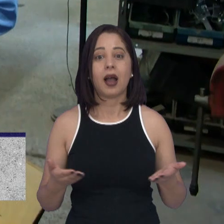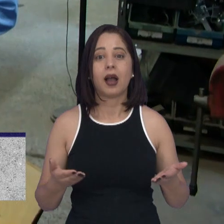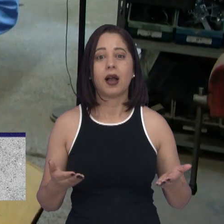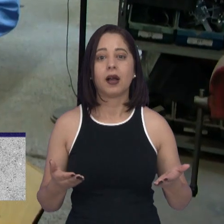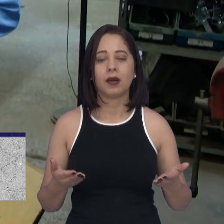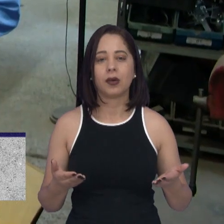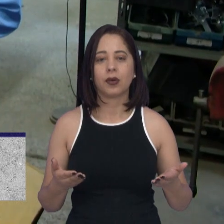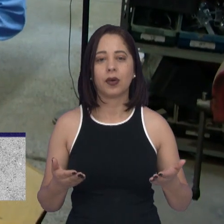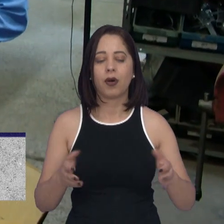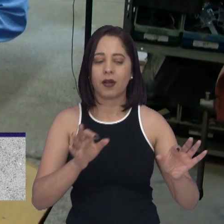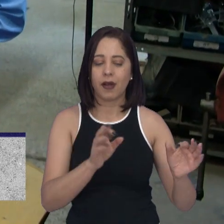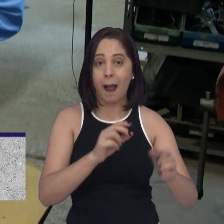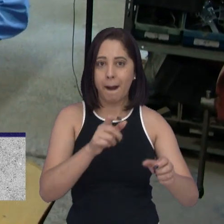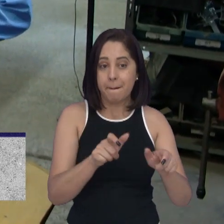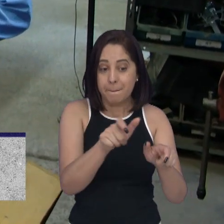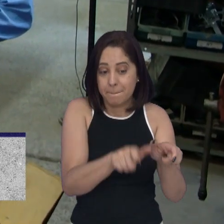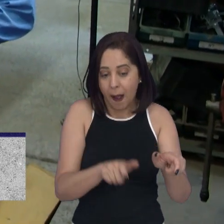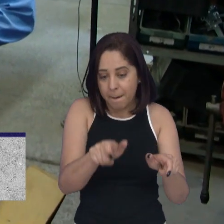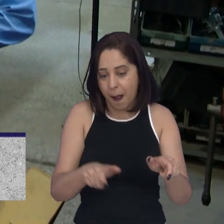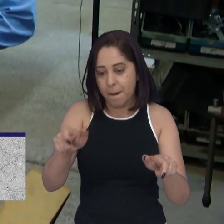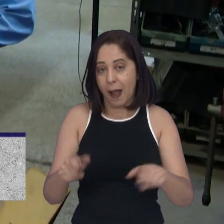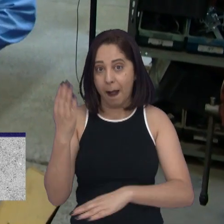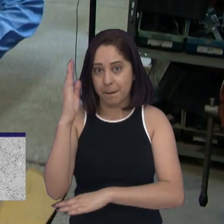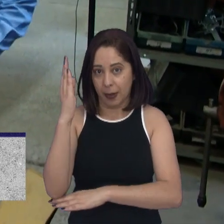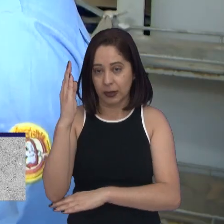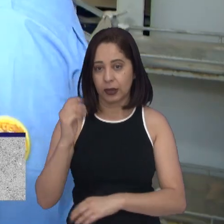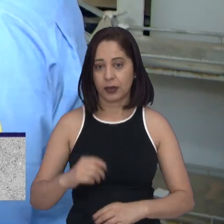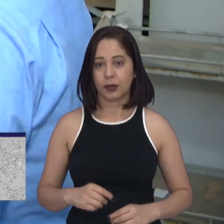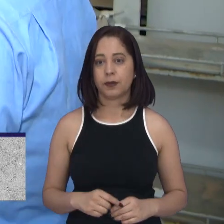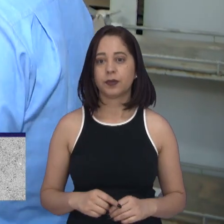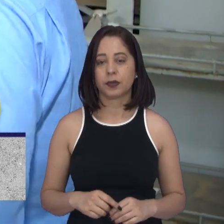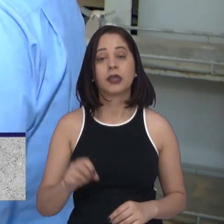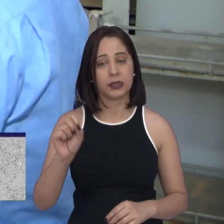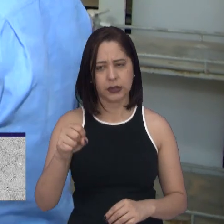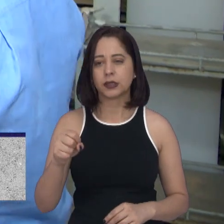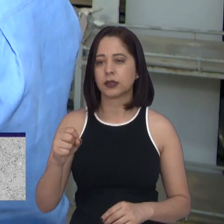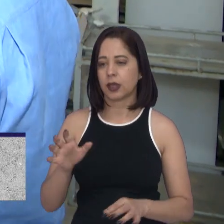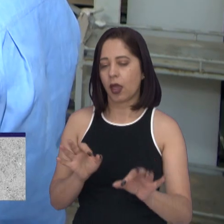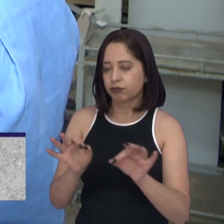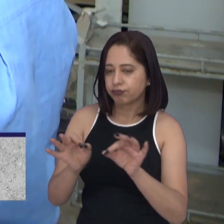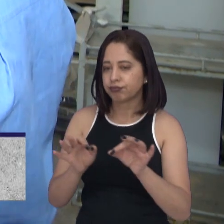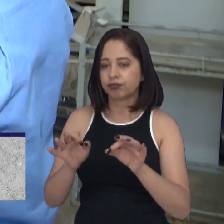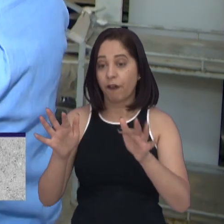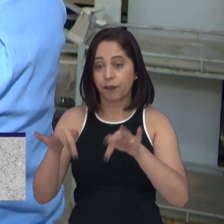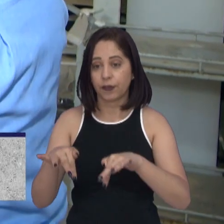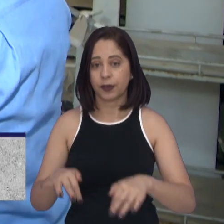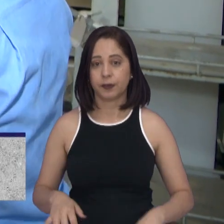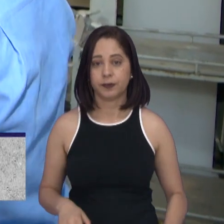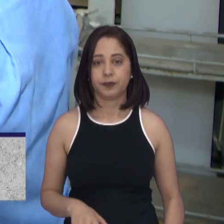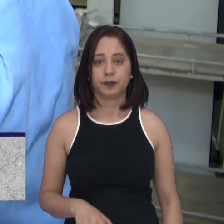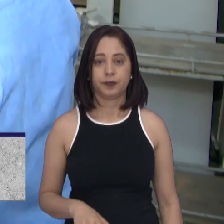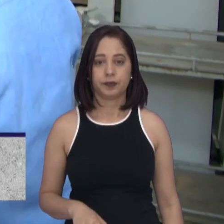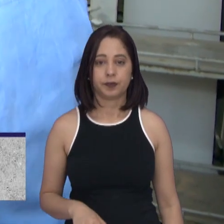vai colocar as outras madeiras aqui pra gente ter uma noção de como vai ficar, né, Gabriel? Isso, a gente vai fazer um guia já para começar o processo de finalização. Tá, vou dar pra você